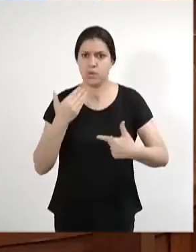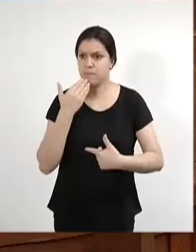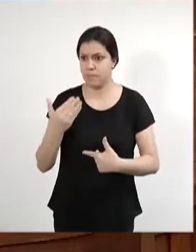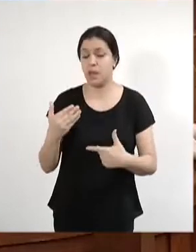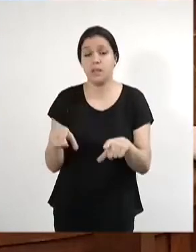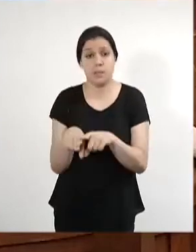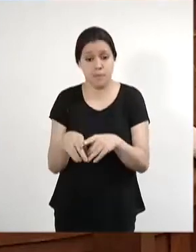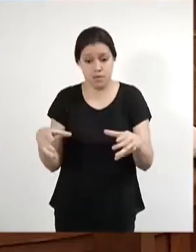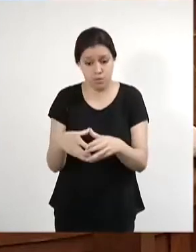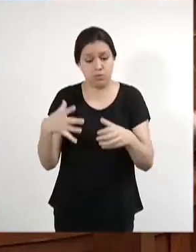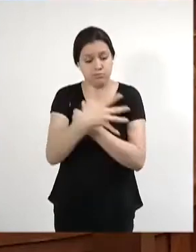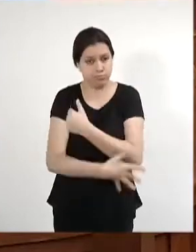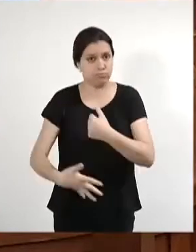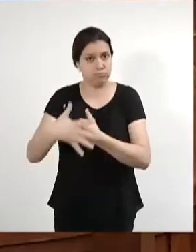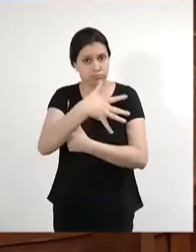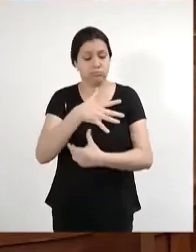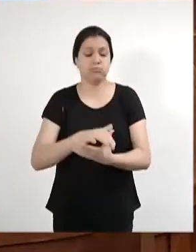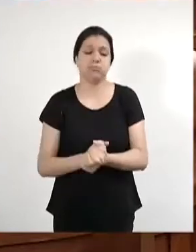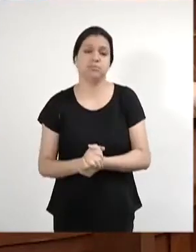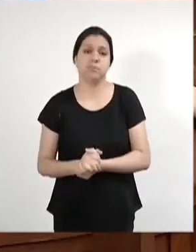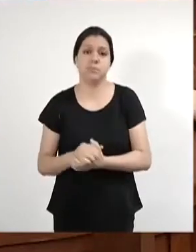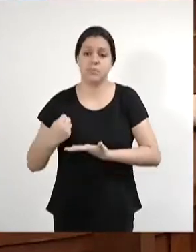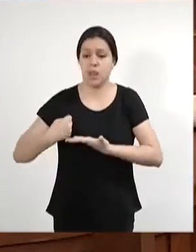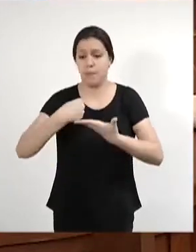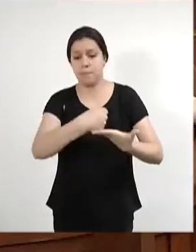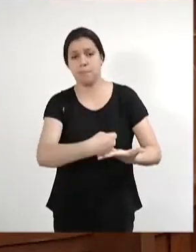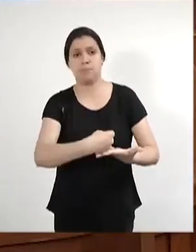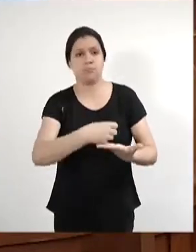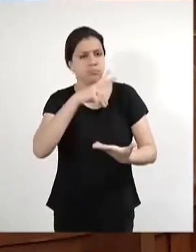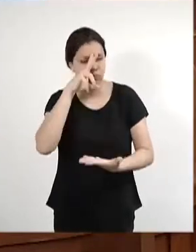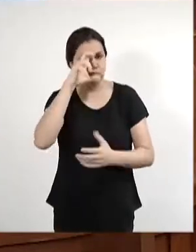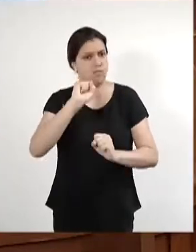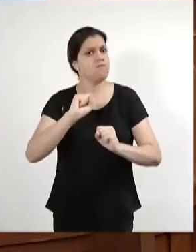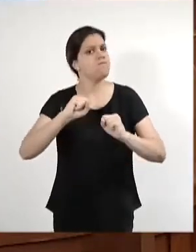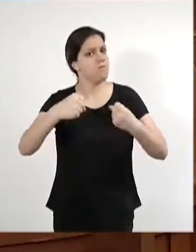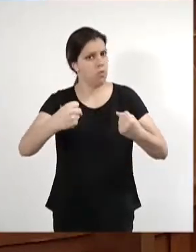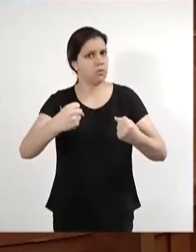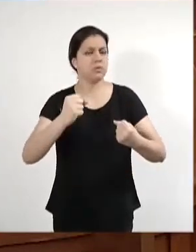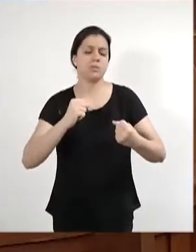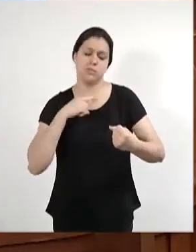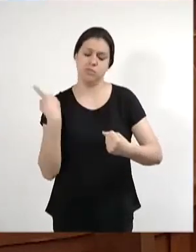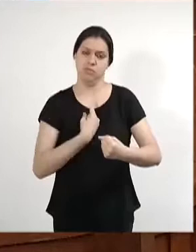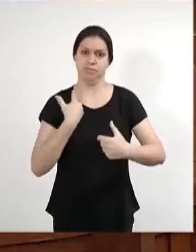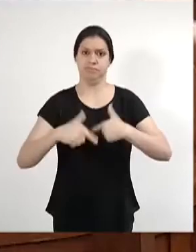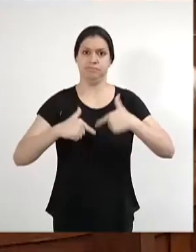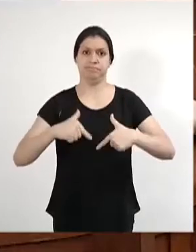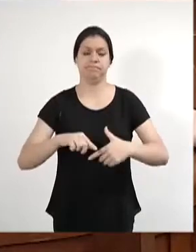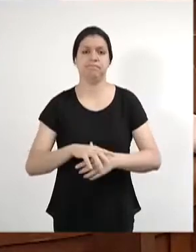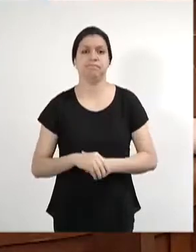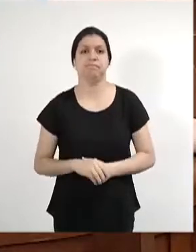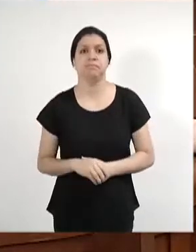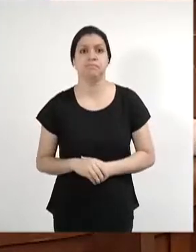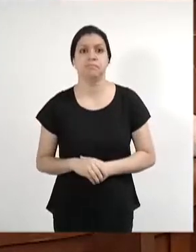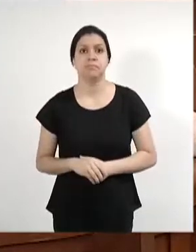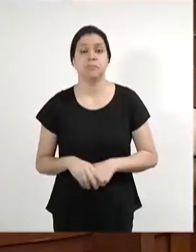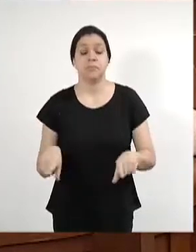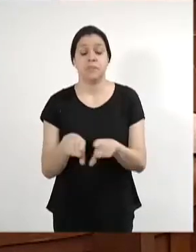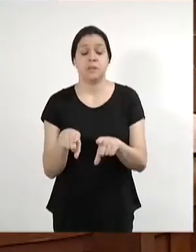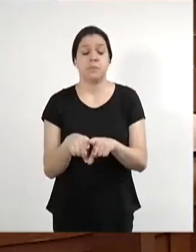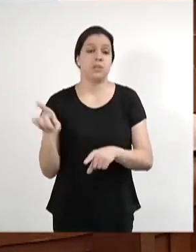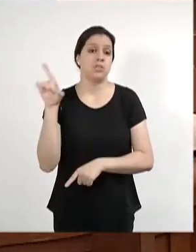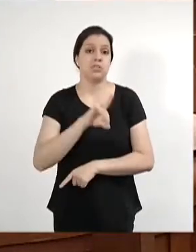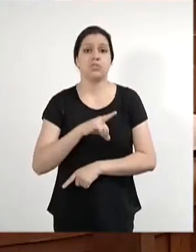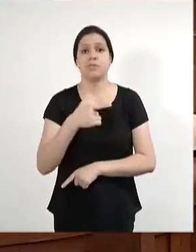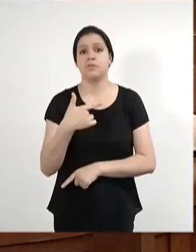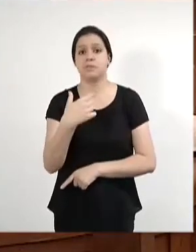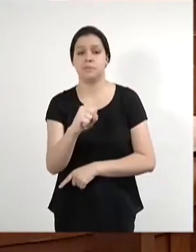frente parlamentar, para poder fortalecer essas ações. Também, no dia